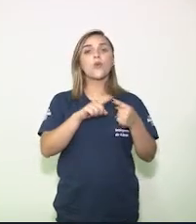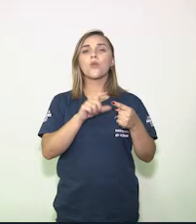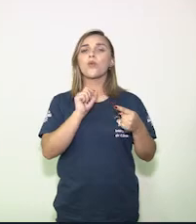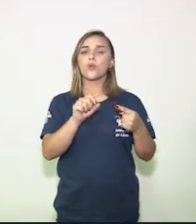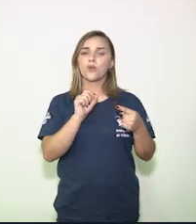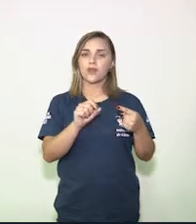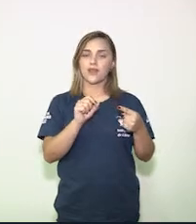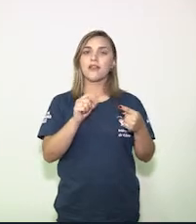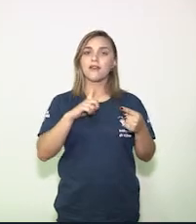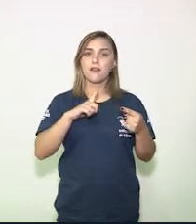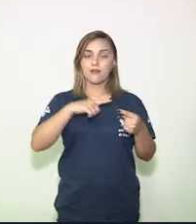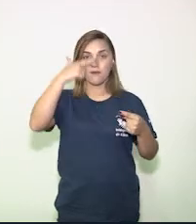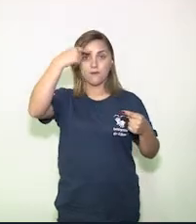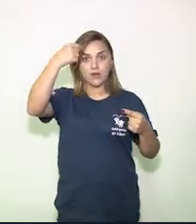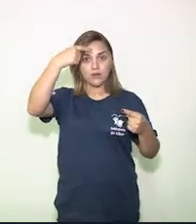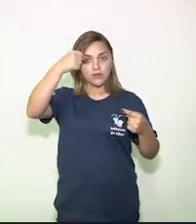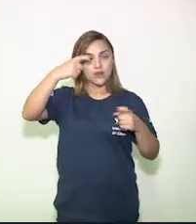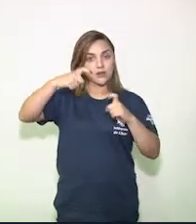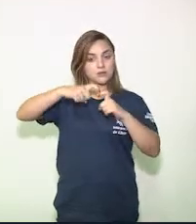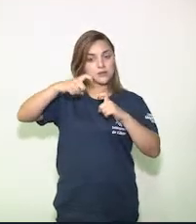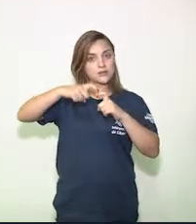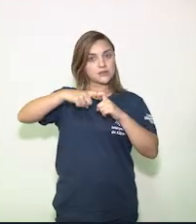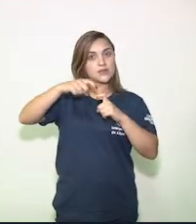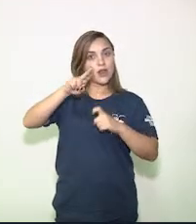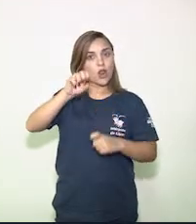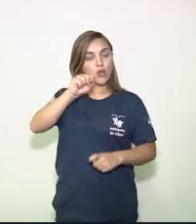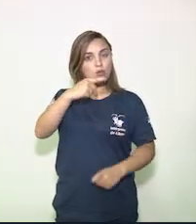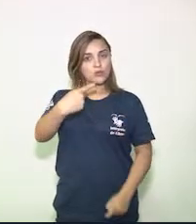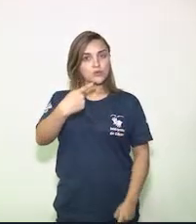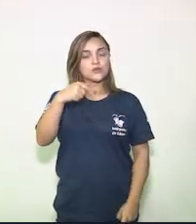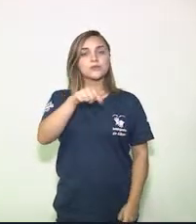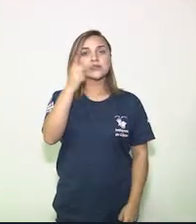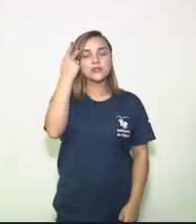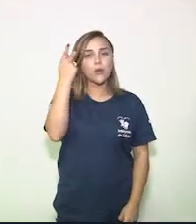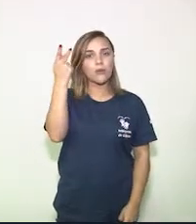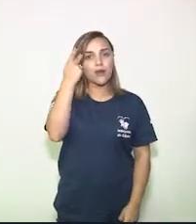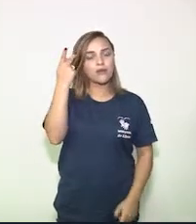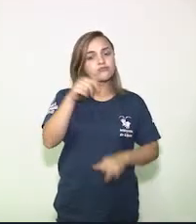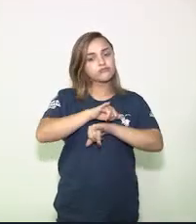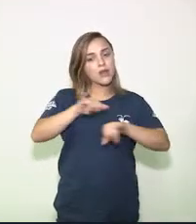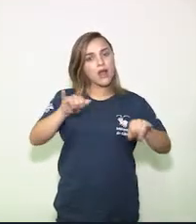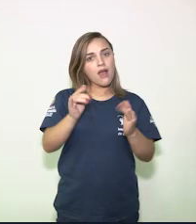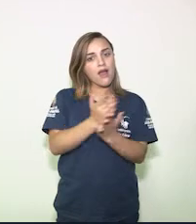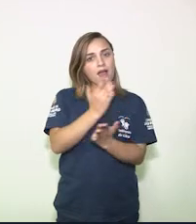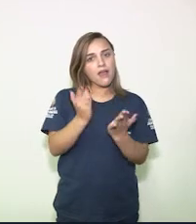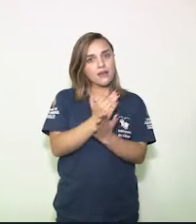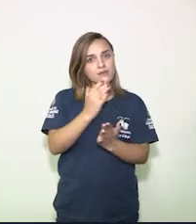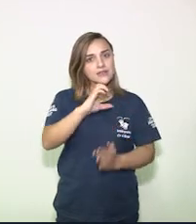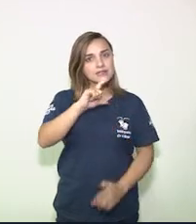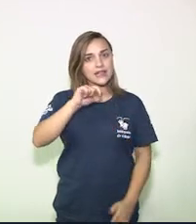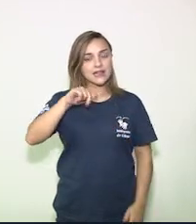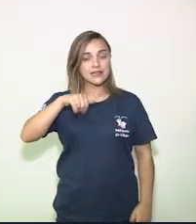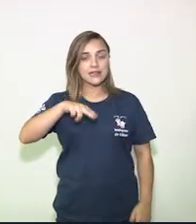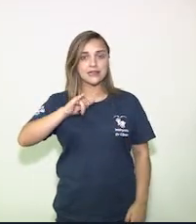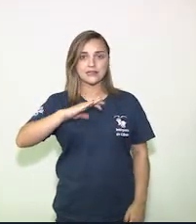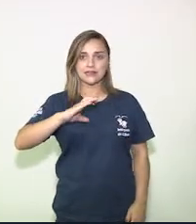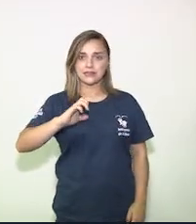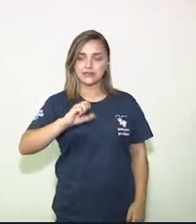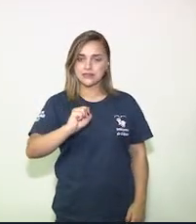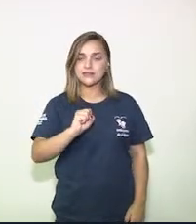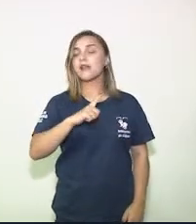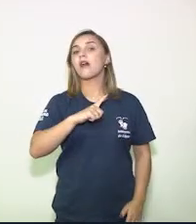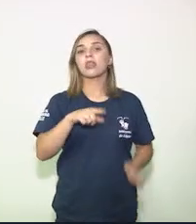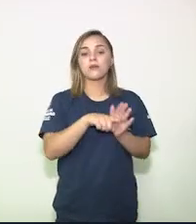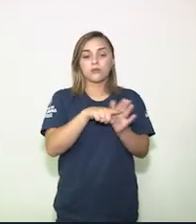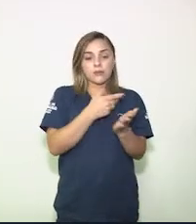a Faculdade de Medicina da USP de São Paulo, publicou na revista Clinics, um estudo onde